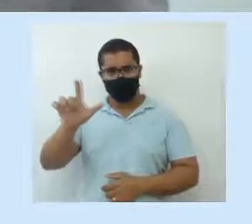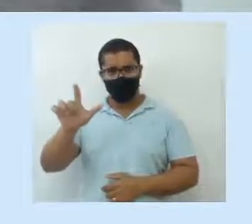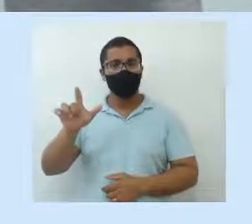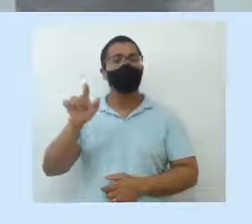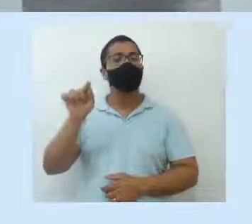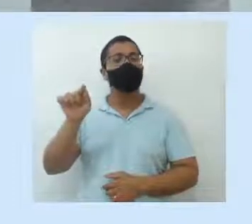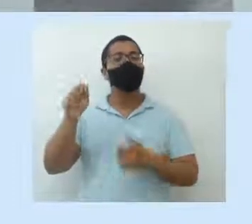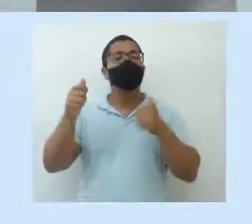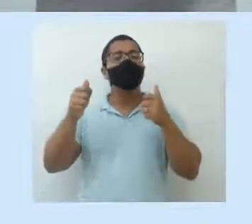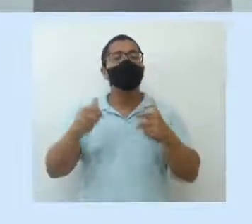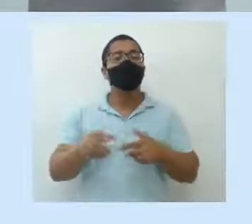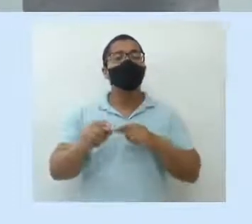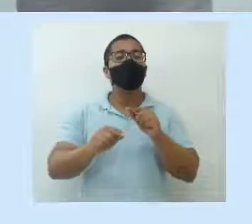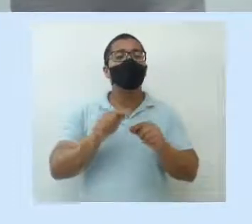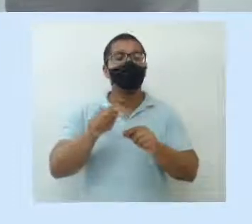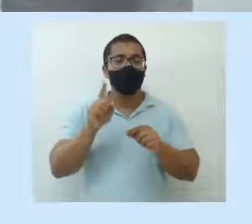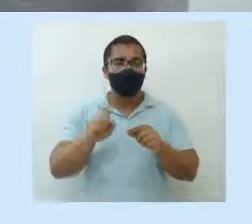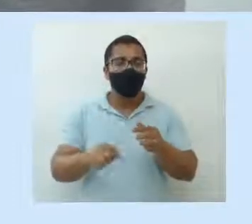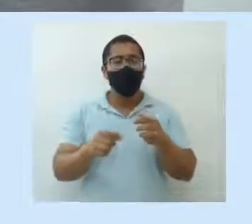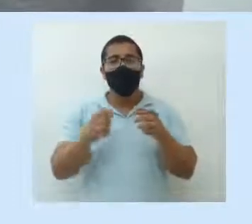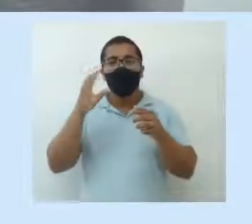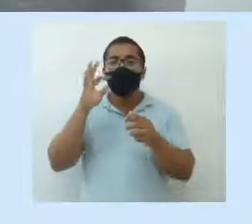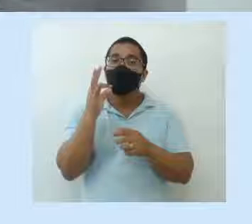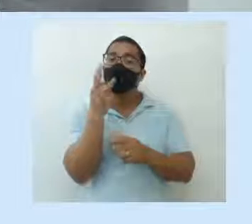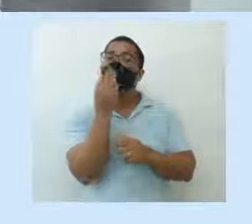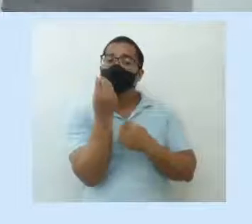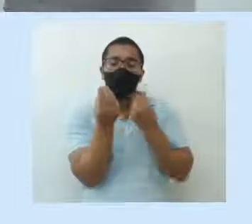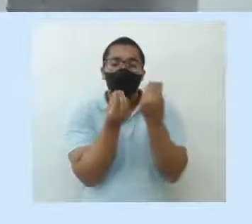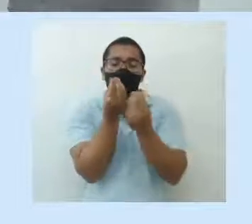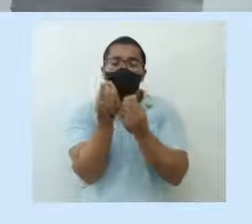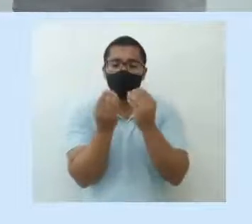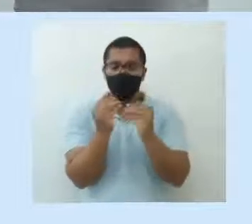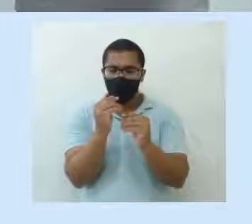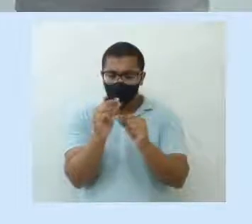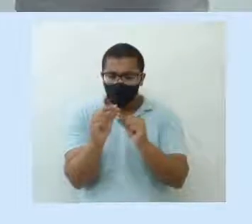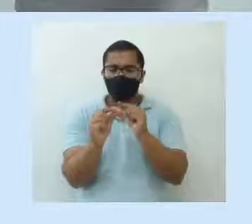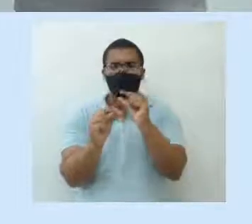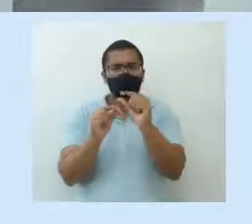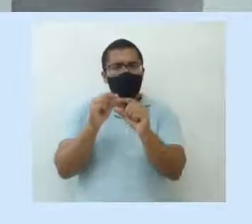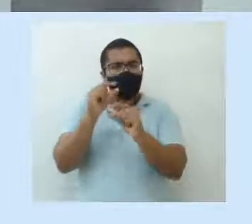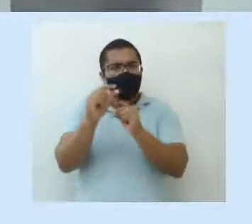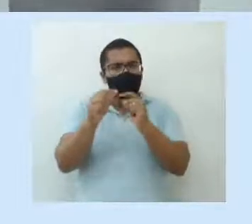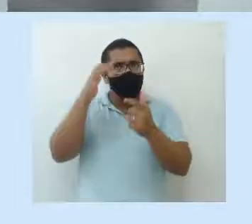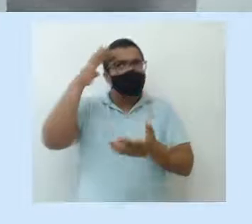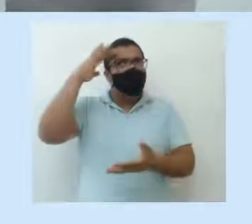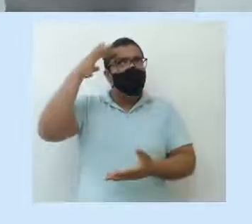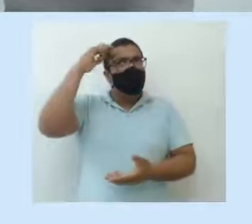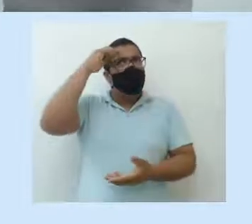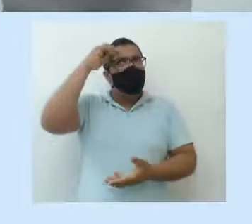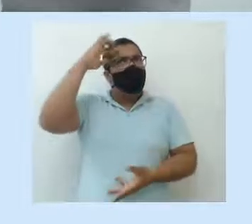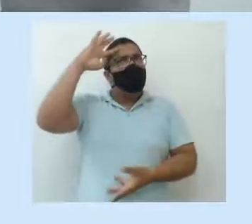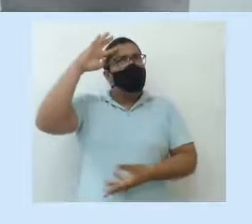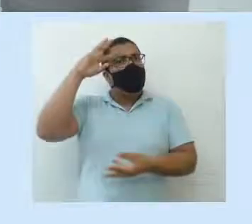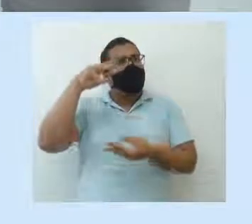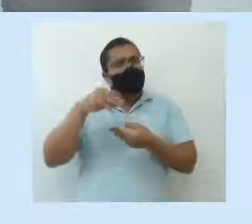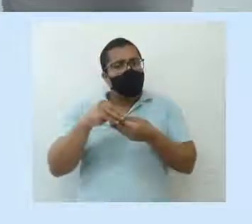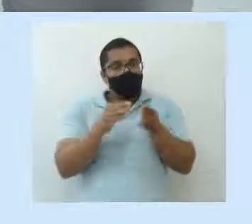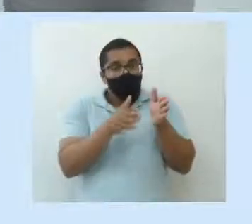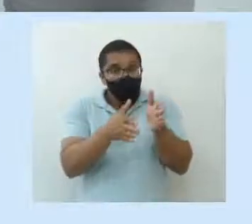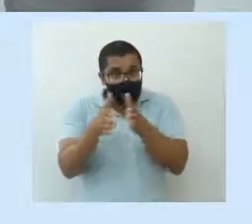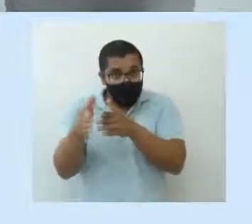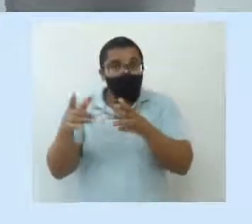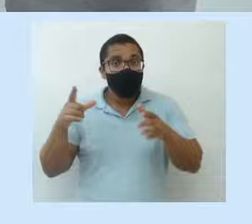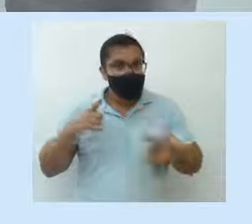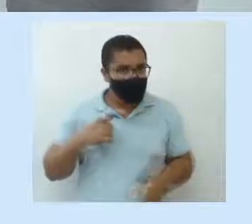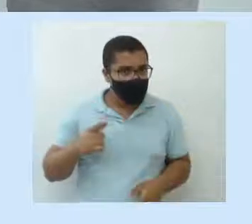a partir de inúmeras e pequenas perspectivas da consciência, que quando organizadas e